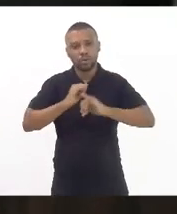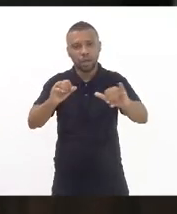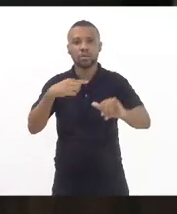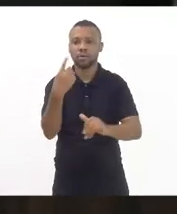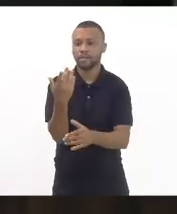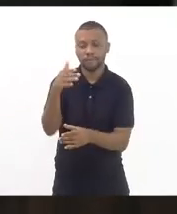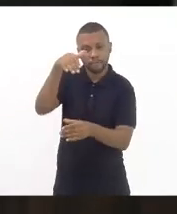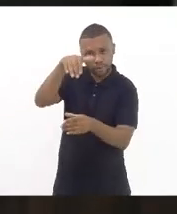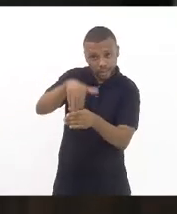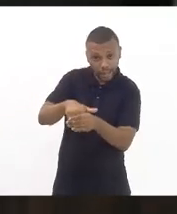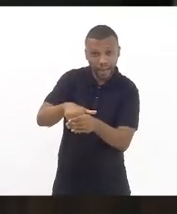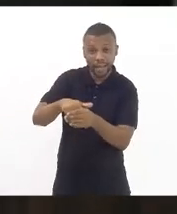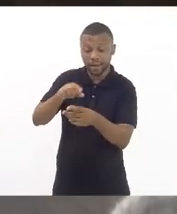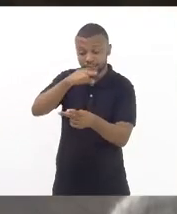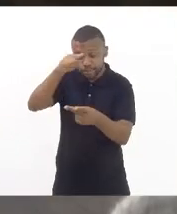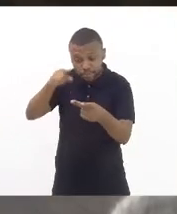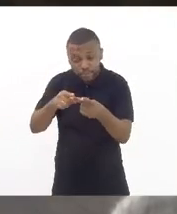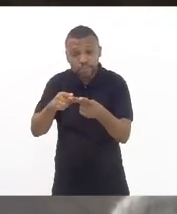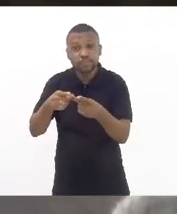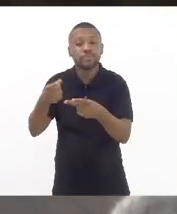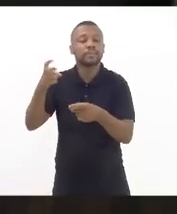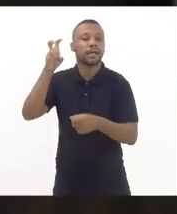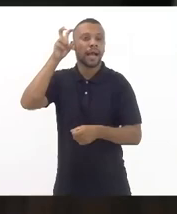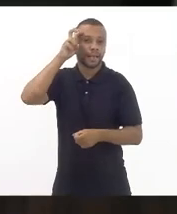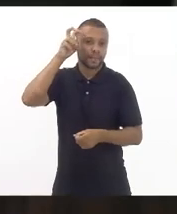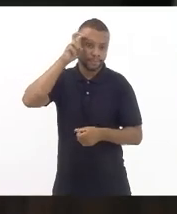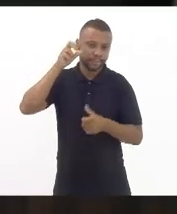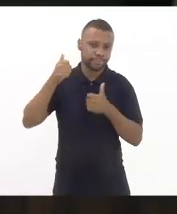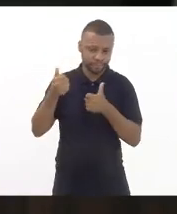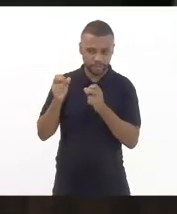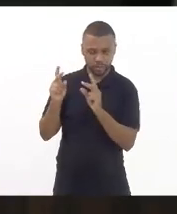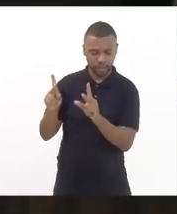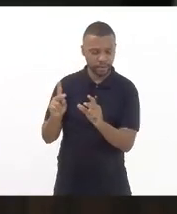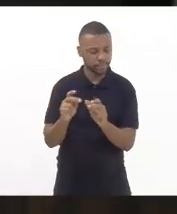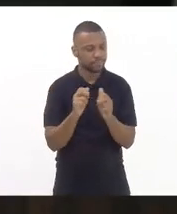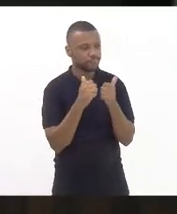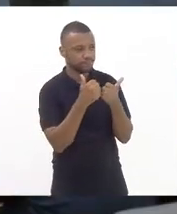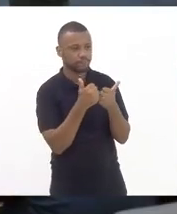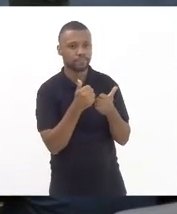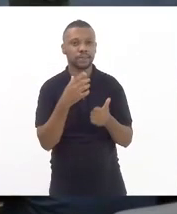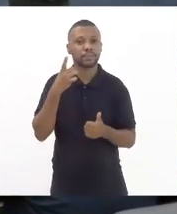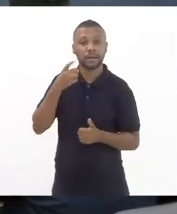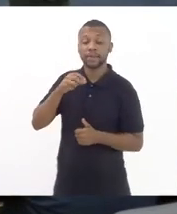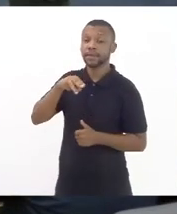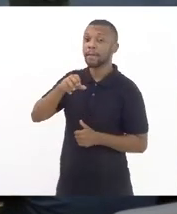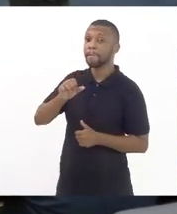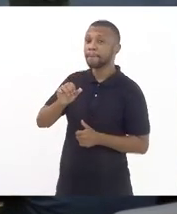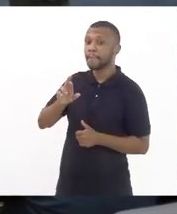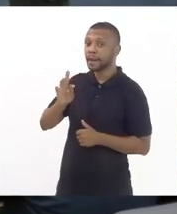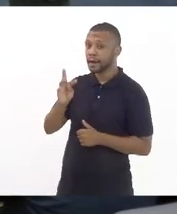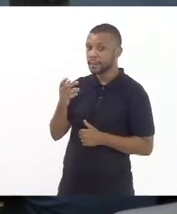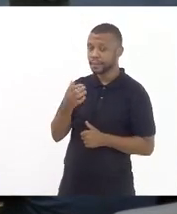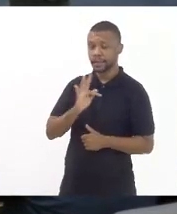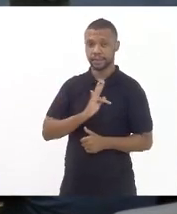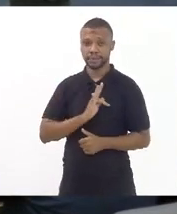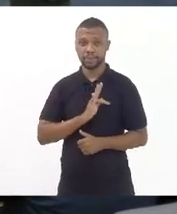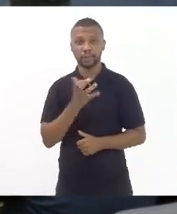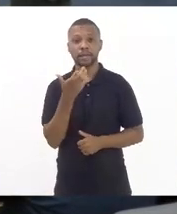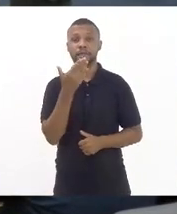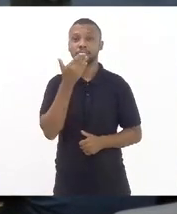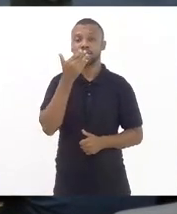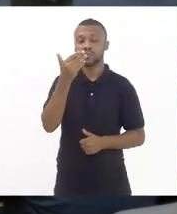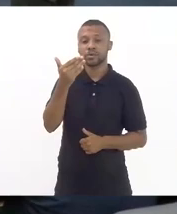segundo momento na quinta. Perfeitamente, presidente. Ok? Perfeitamente. Deputada Marta, em seguida, deputada Renata. Presidente, eu queria a atenção do deputado